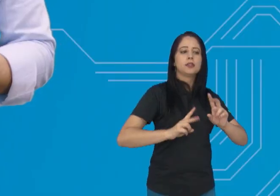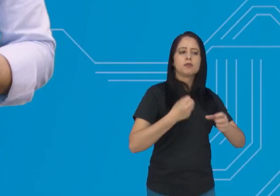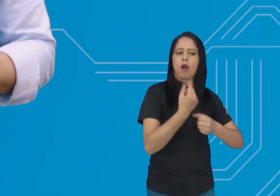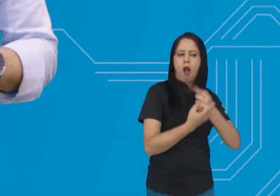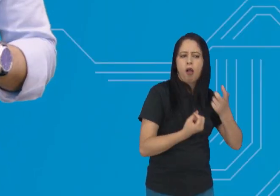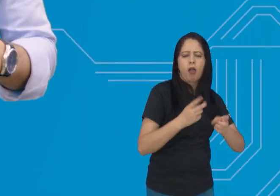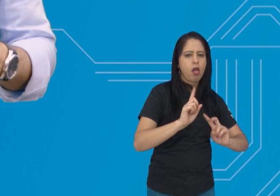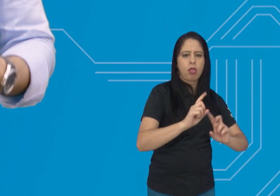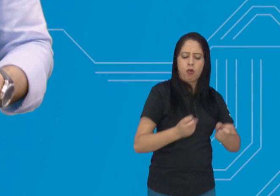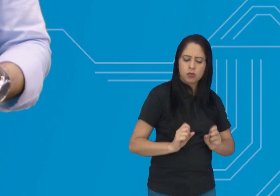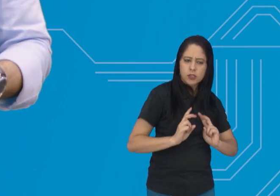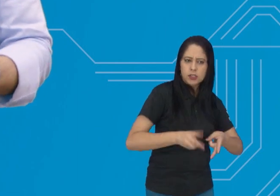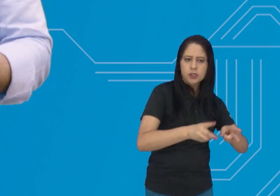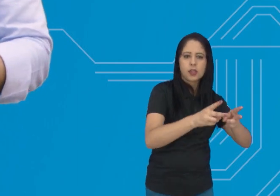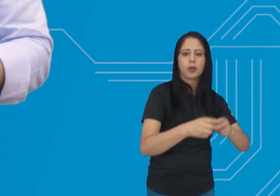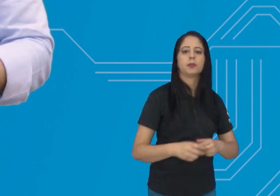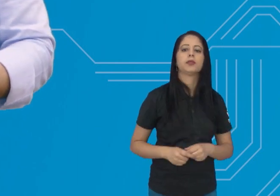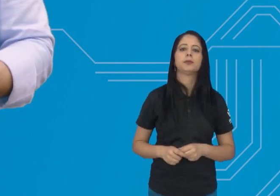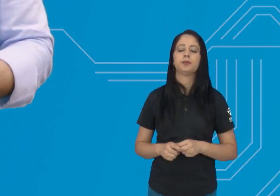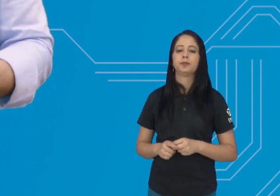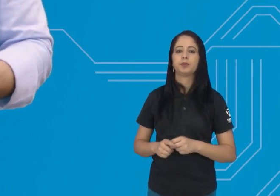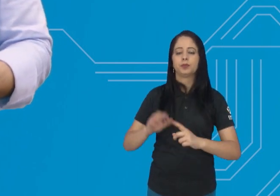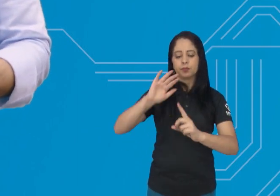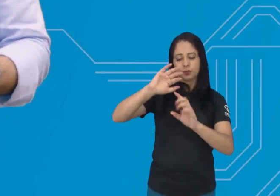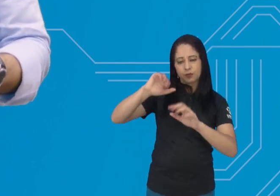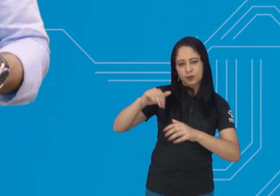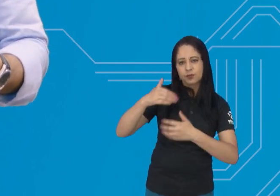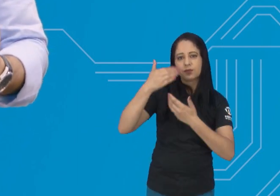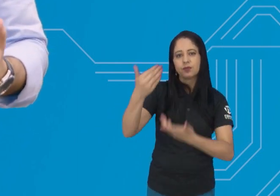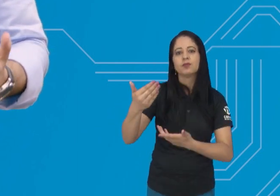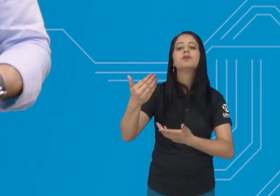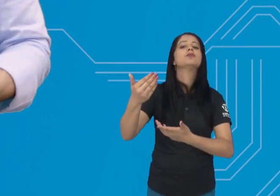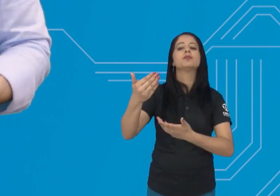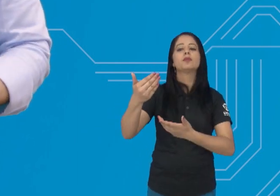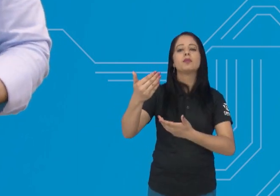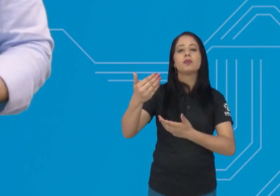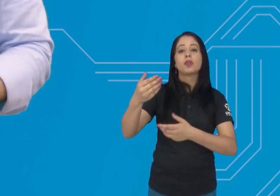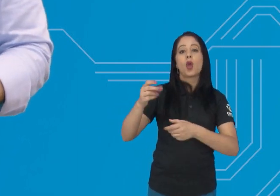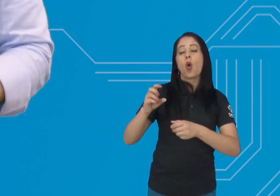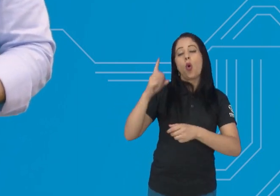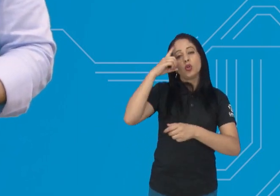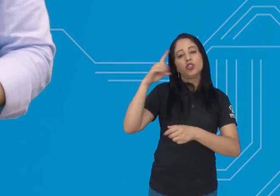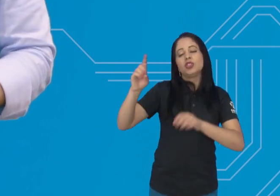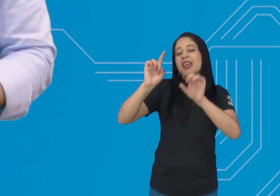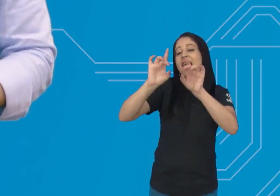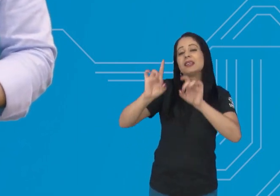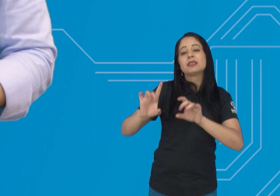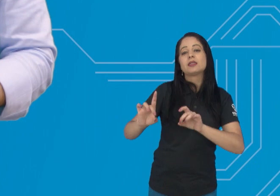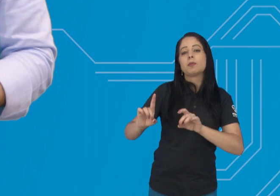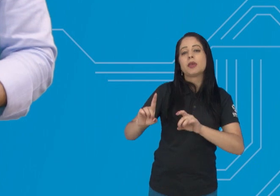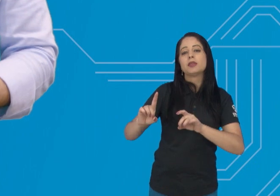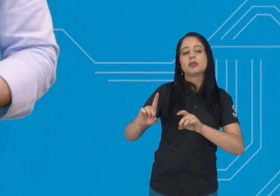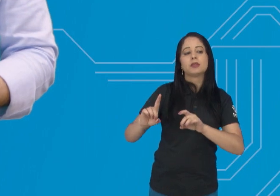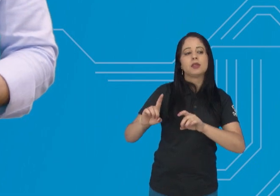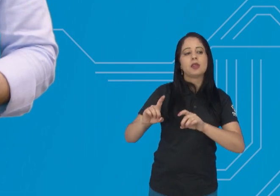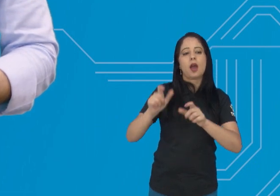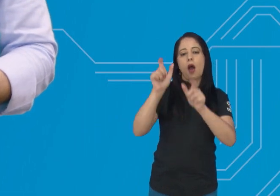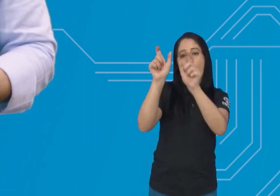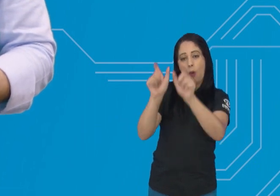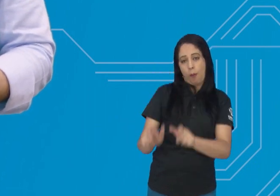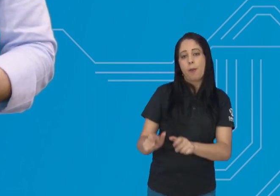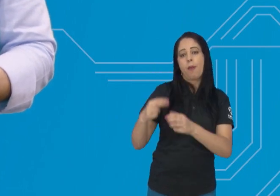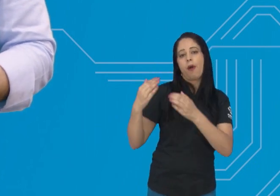E uma cerimônia especial realizada no plenário da Câmara marcou as comemorações do Dia do Síndico. O evento, promovido pelo vereador